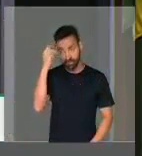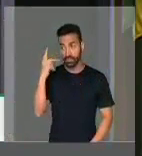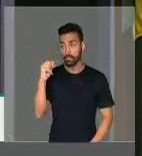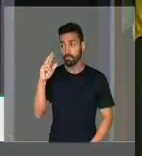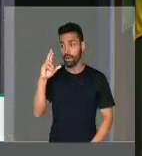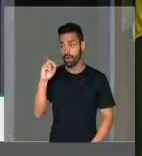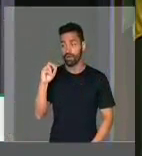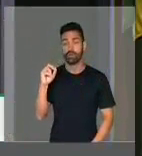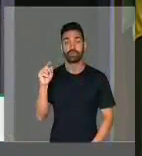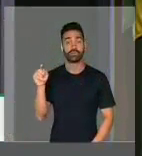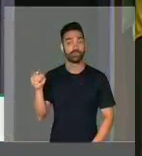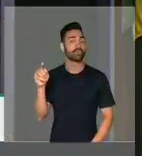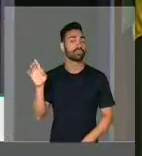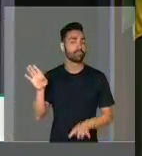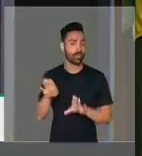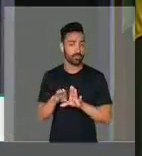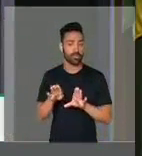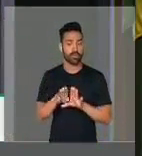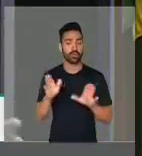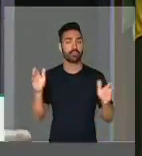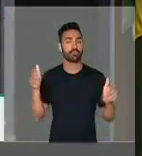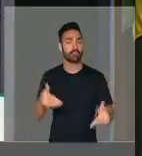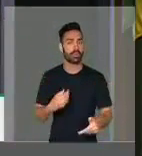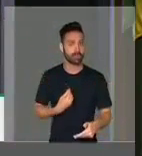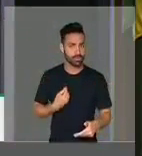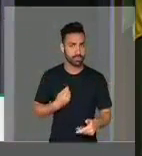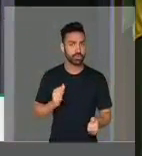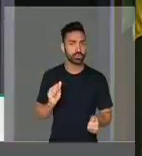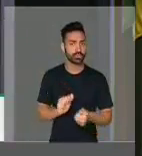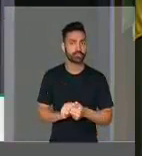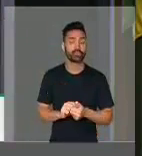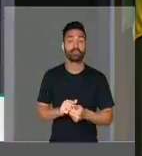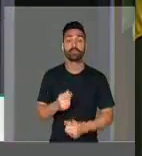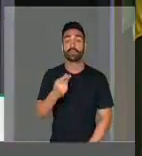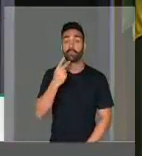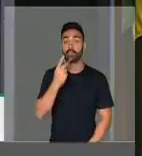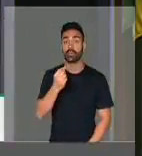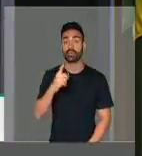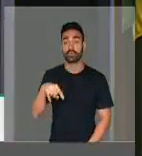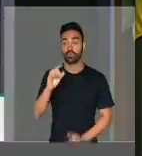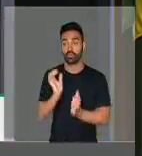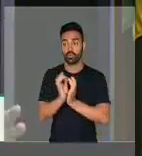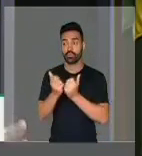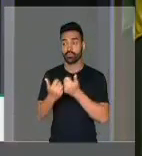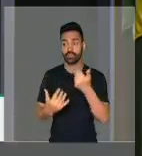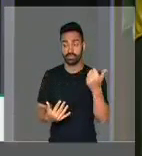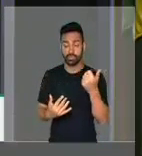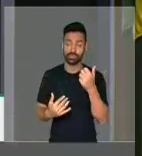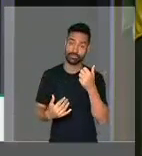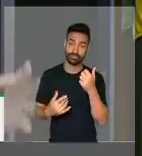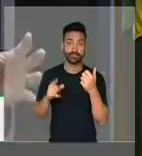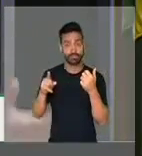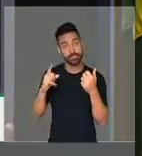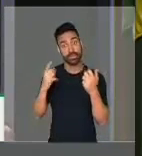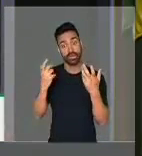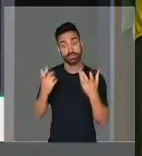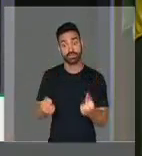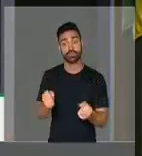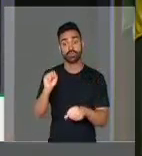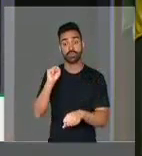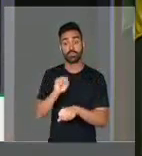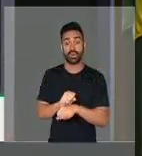Laranjeiras, certo, que também participou dessa mobilização, que fez com que houvesse um recuo por parte da direção da Petrobras em aceitar congelar